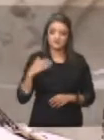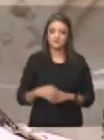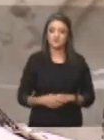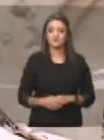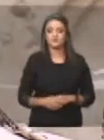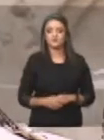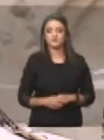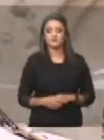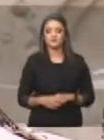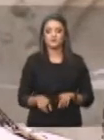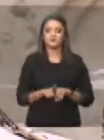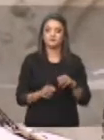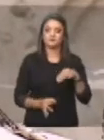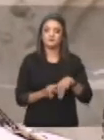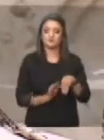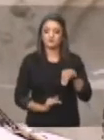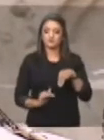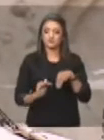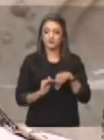excelentíssimos senhores ministros.